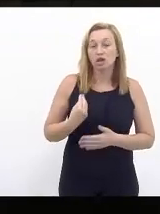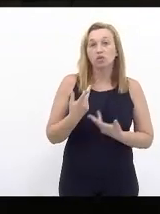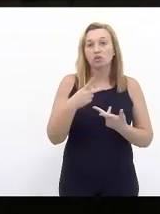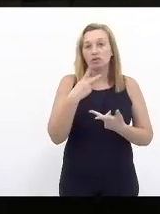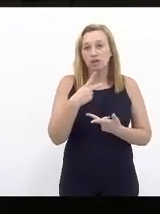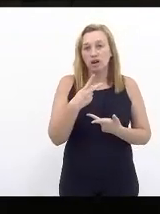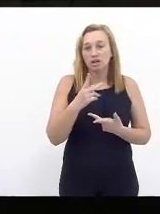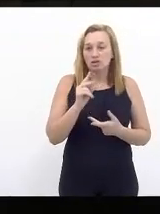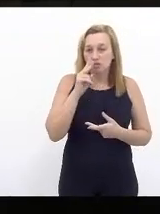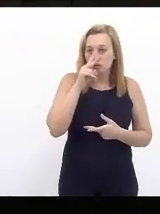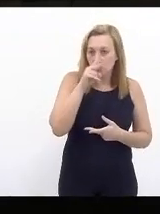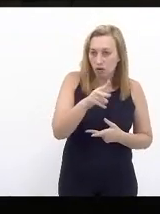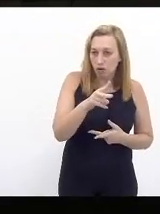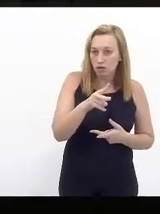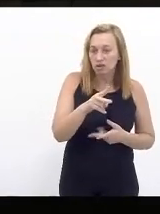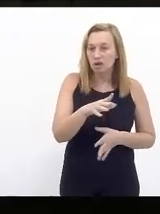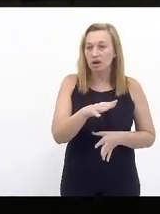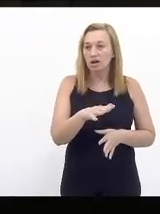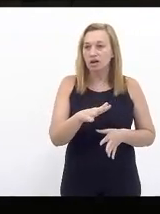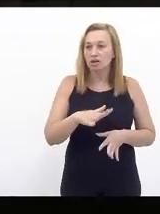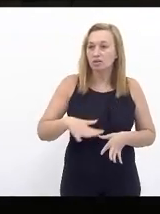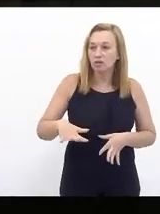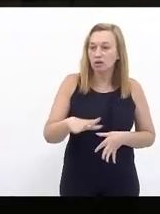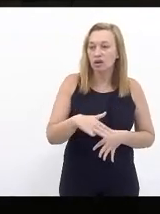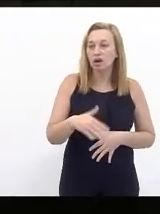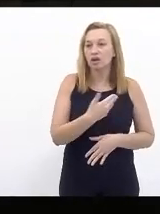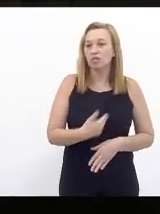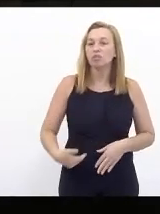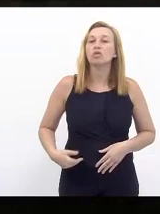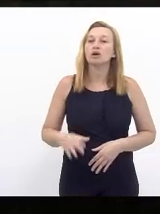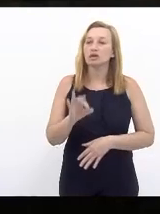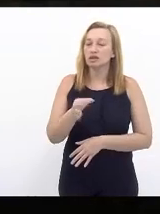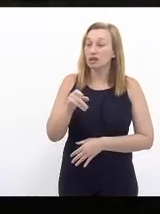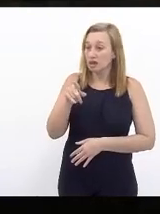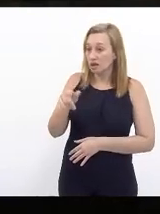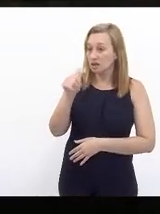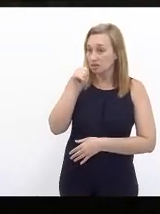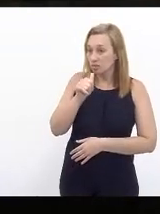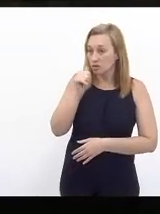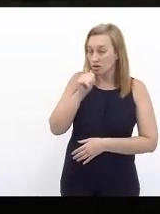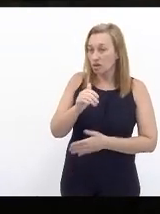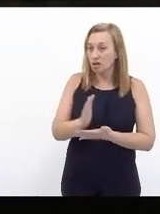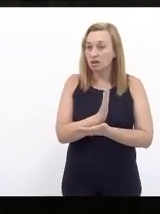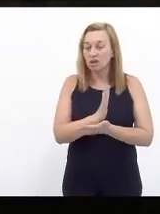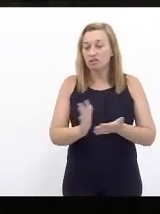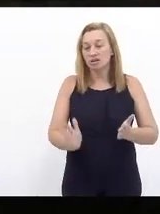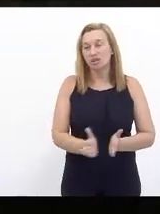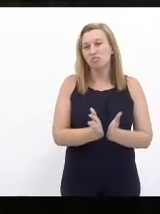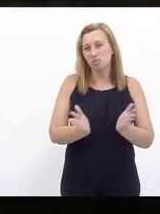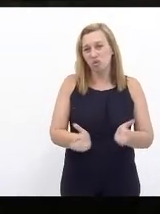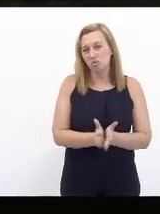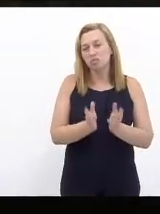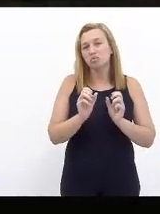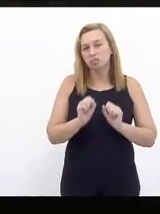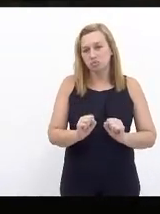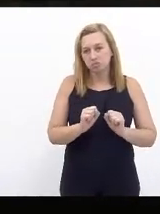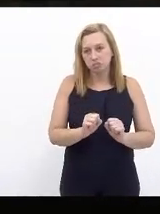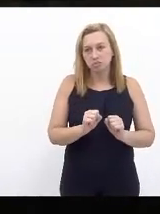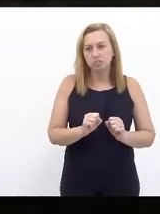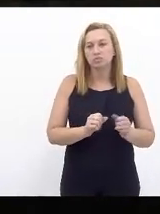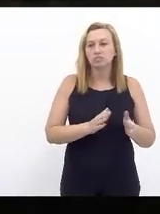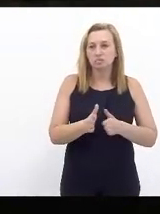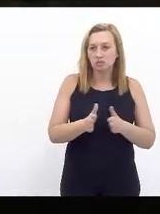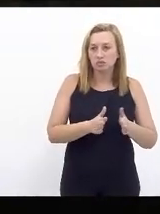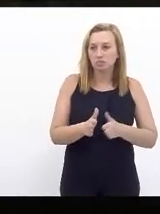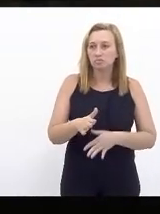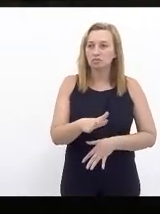fala de fortalecer o serviço público, é inclusive que essa mulher, que muitas vezes é pobre, possa acessar o